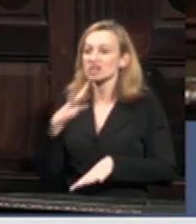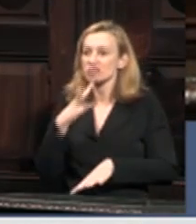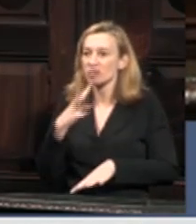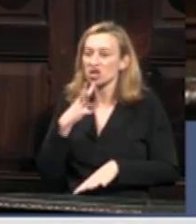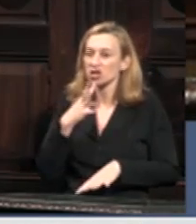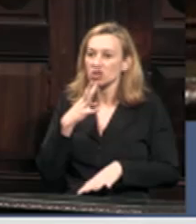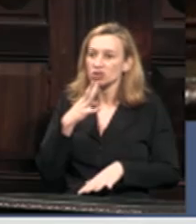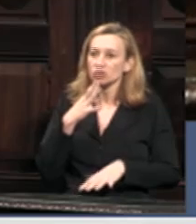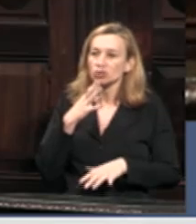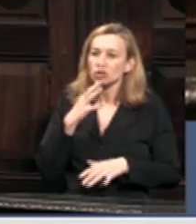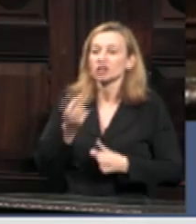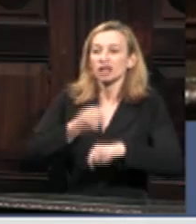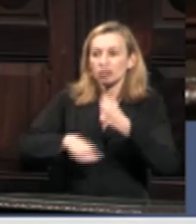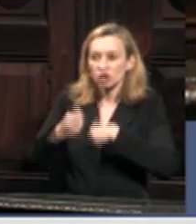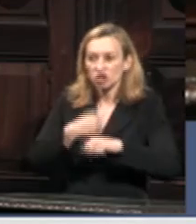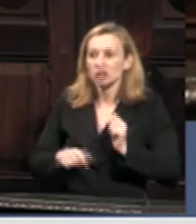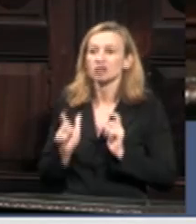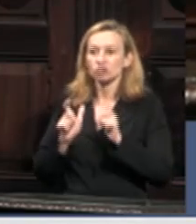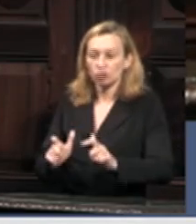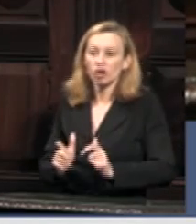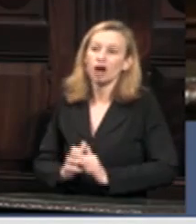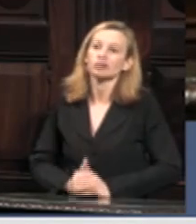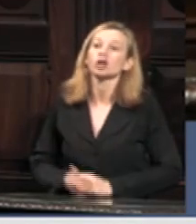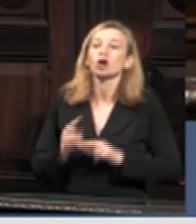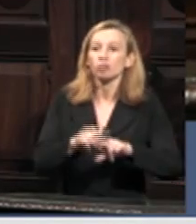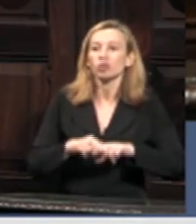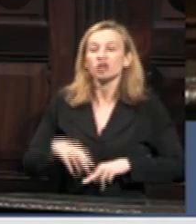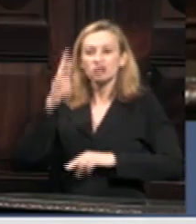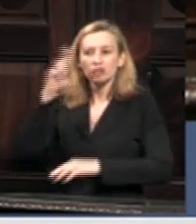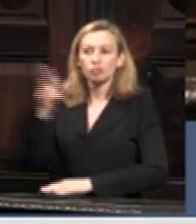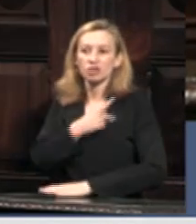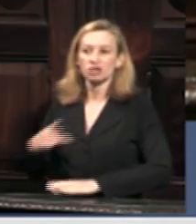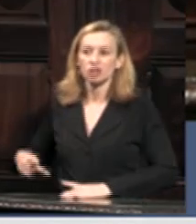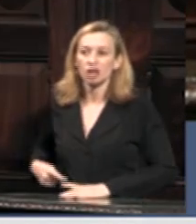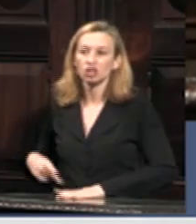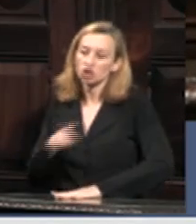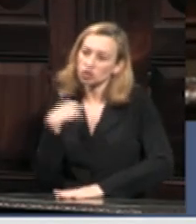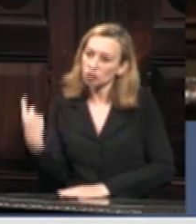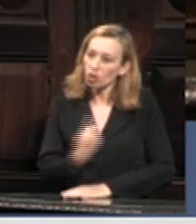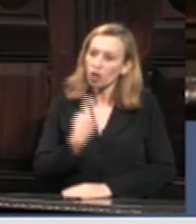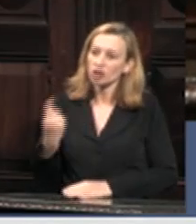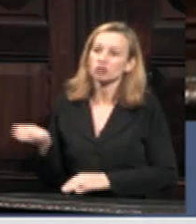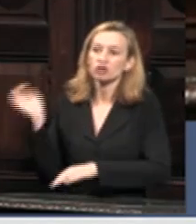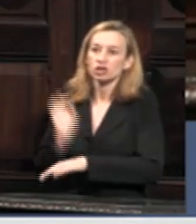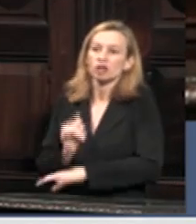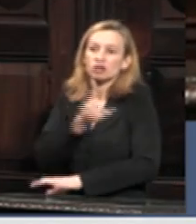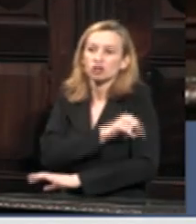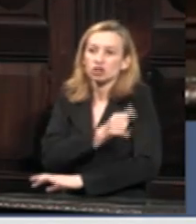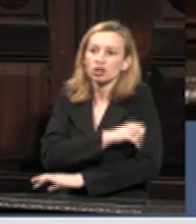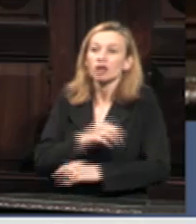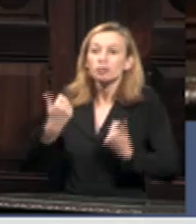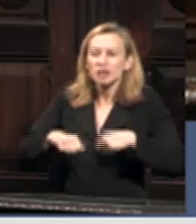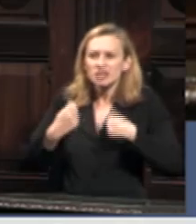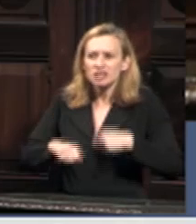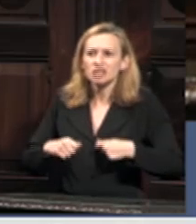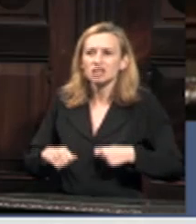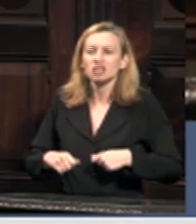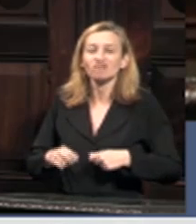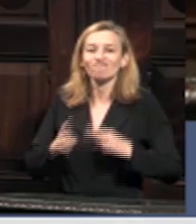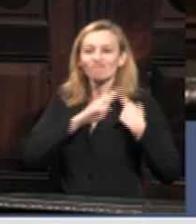conhecimento de gestão da máquina pública. Por isso, senhor presidente, nós aqui no Rio de Janeiro temos que ter